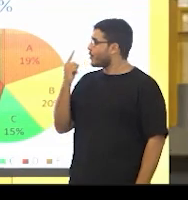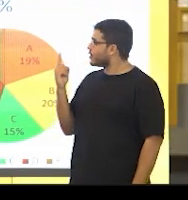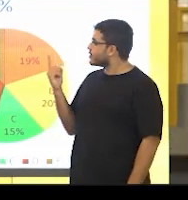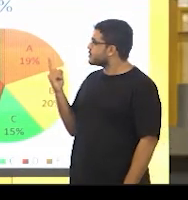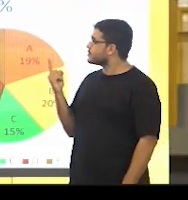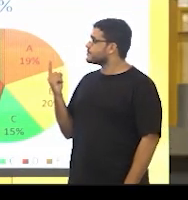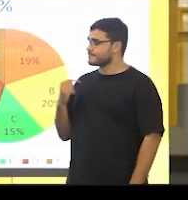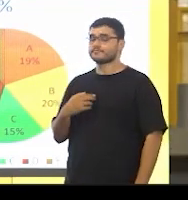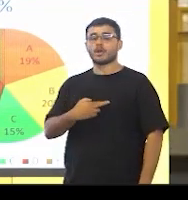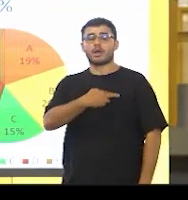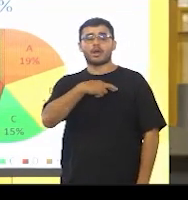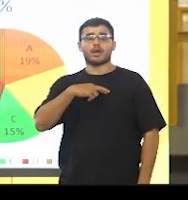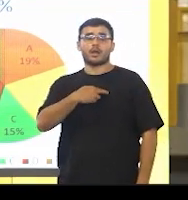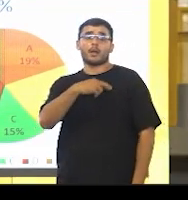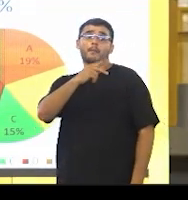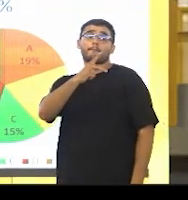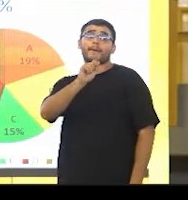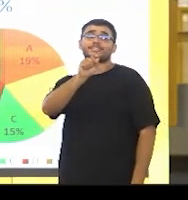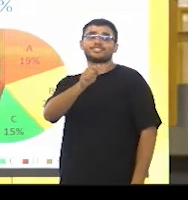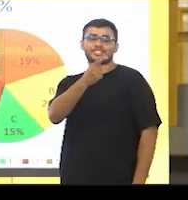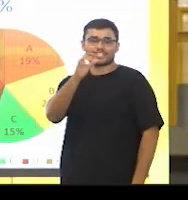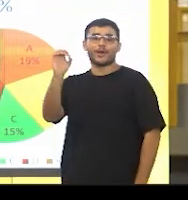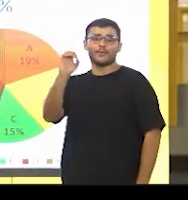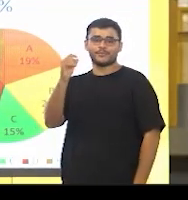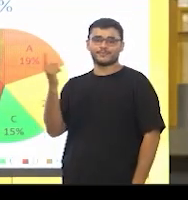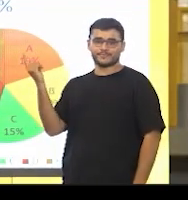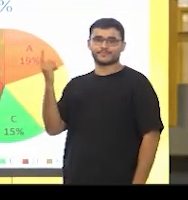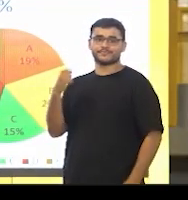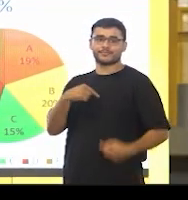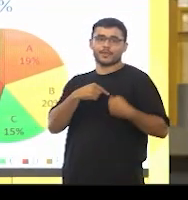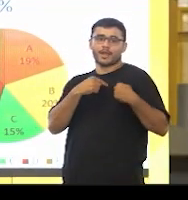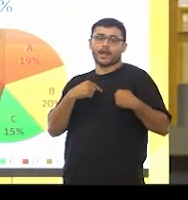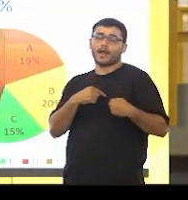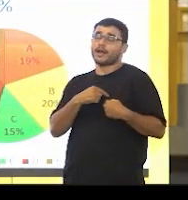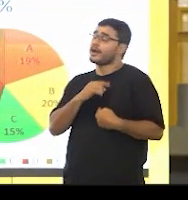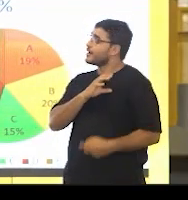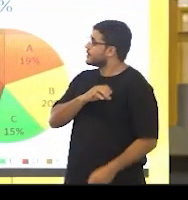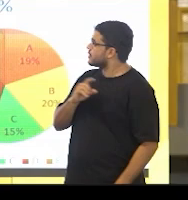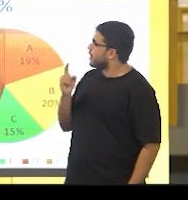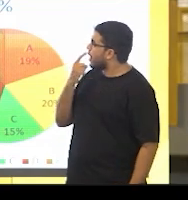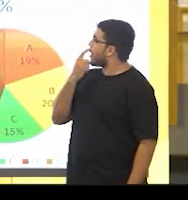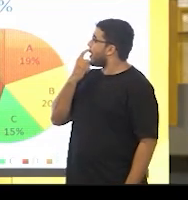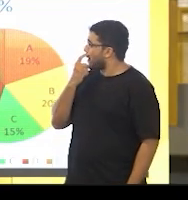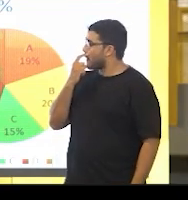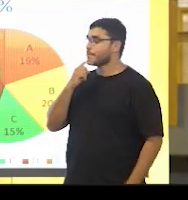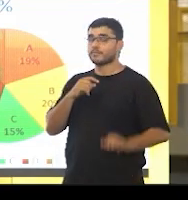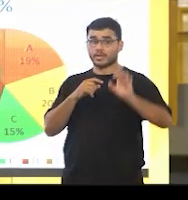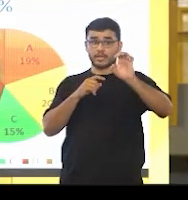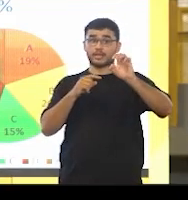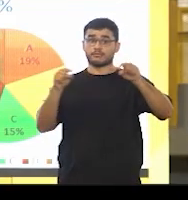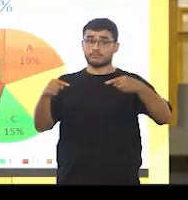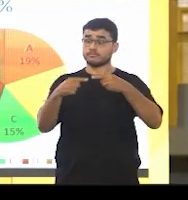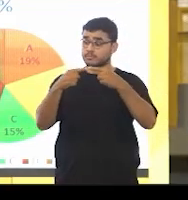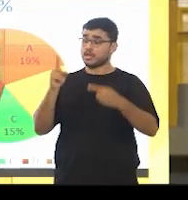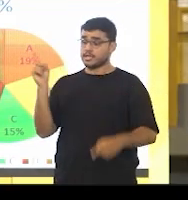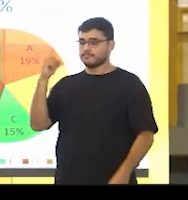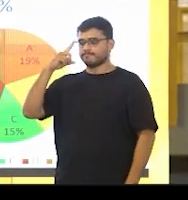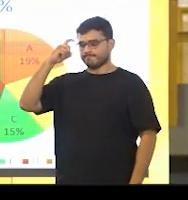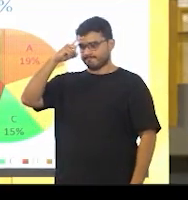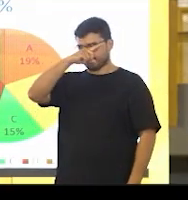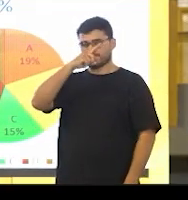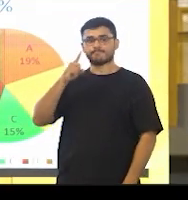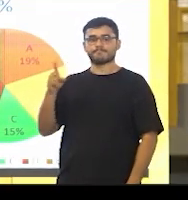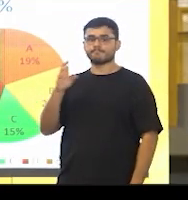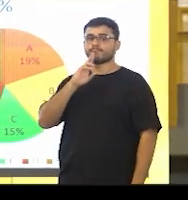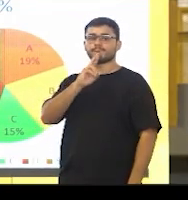mesmo. Moderação do sofrimento. Uma das questões mais difíceis do Enem do ano passado, que a